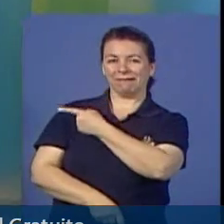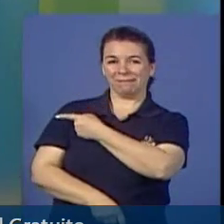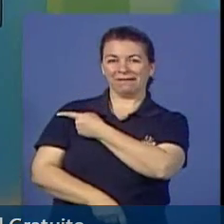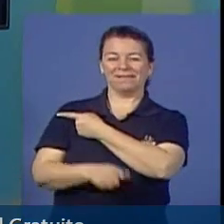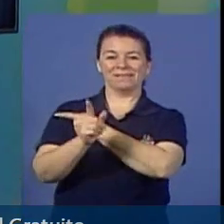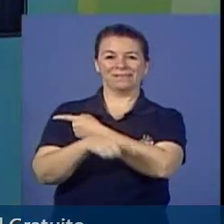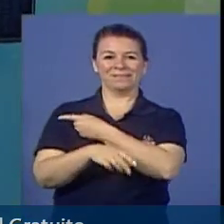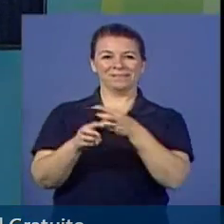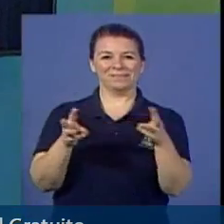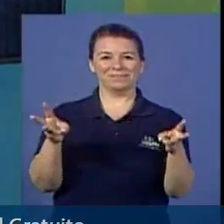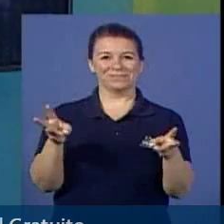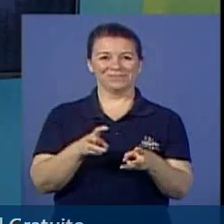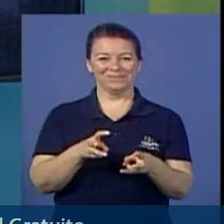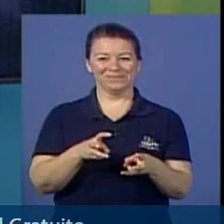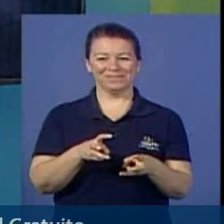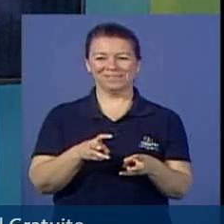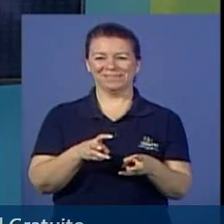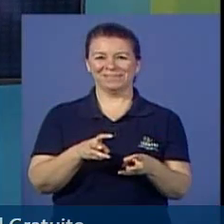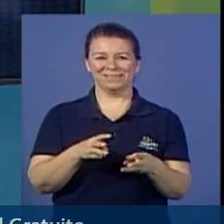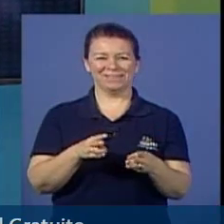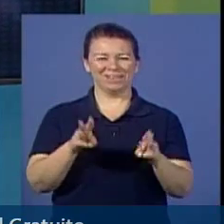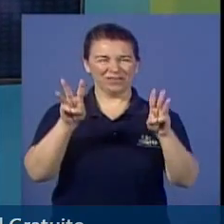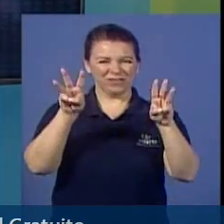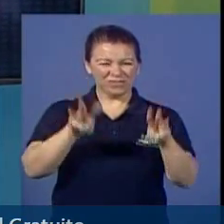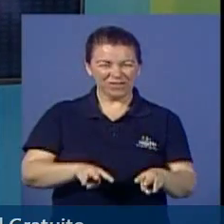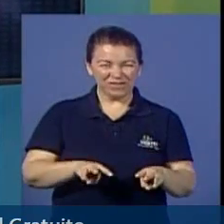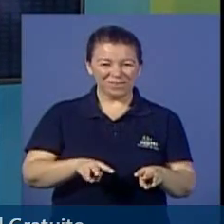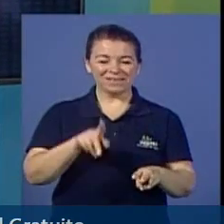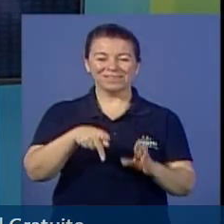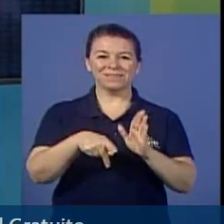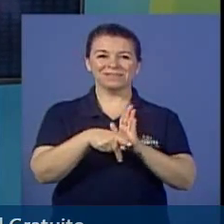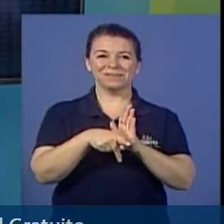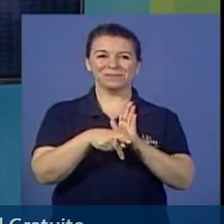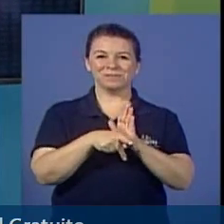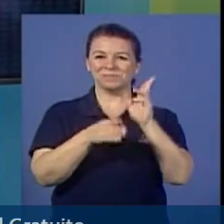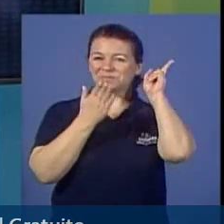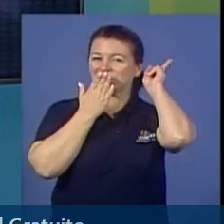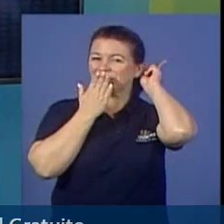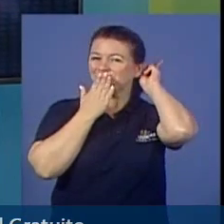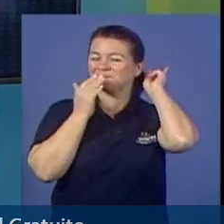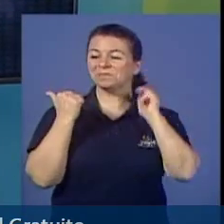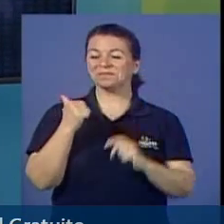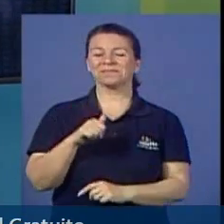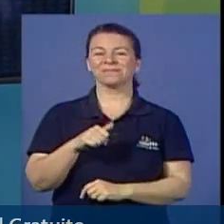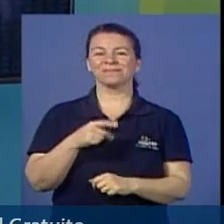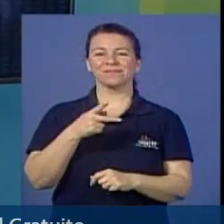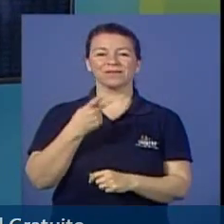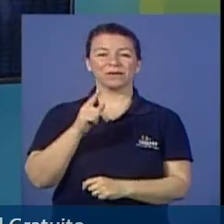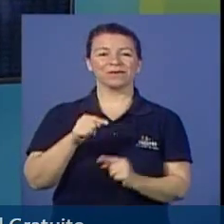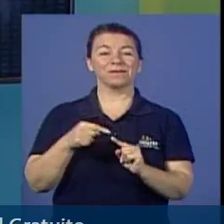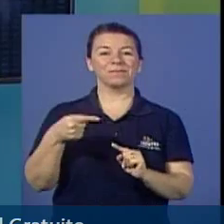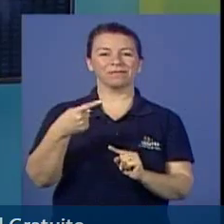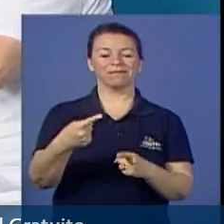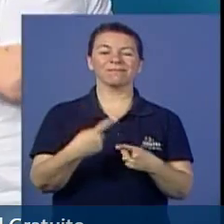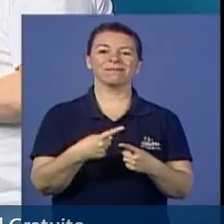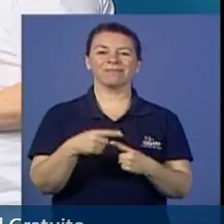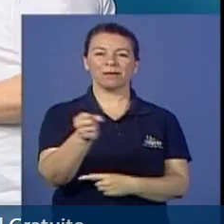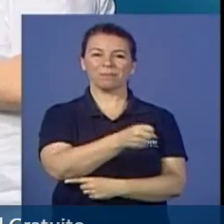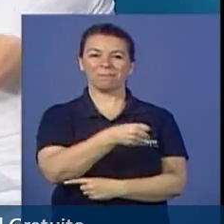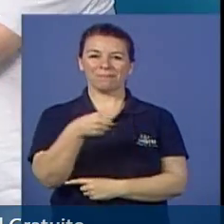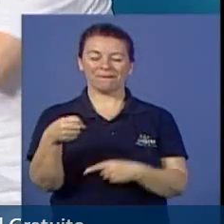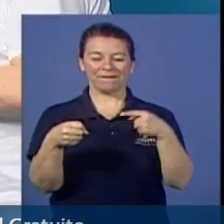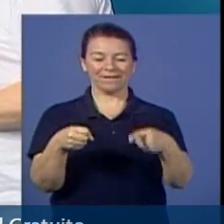Wolverine Tupiniquim. A gente vem depois. Eu estou comportado, cidadão. Até, aliás, a porta estava fechada. E eu